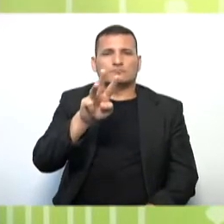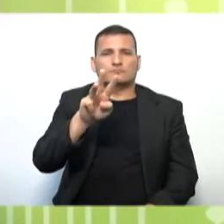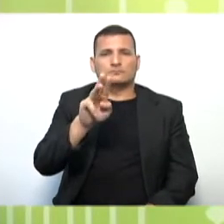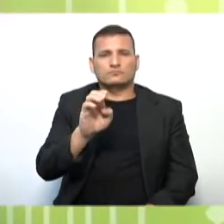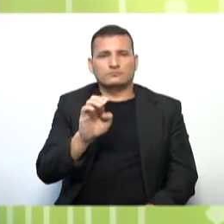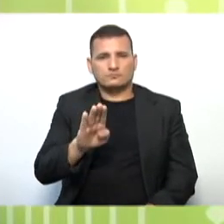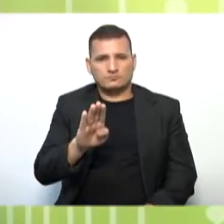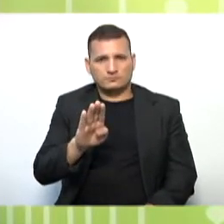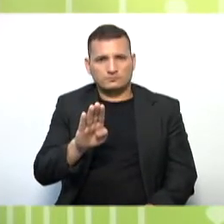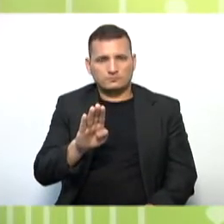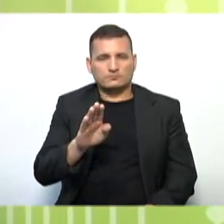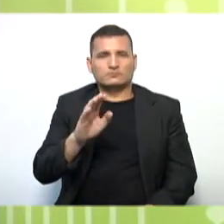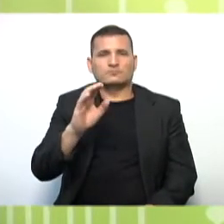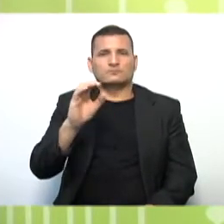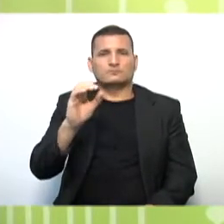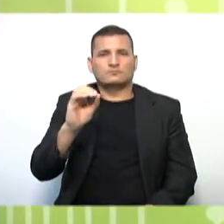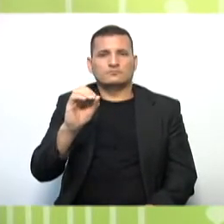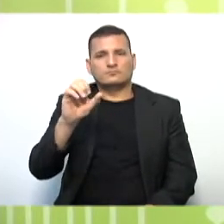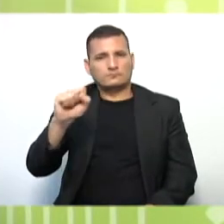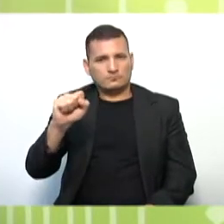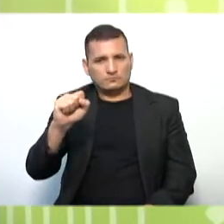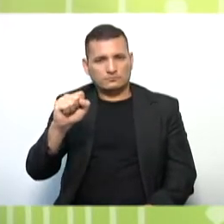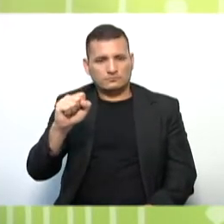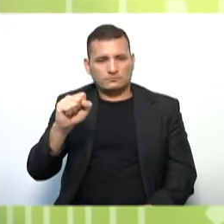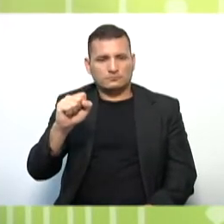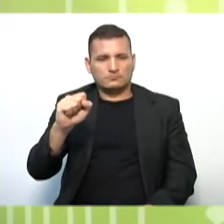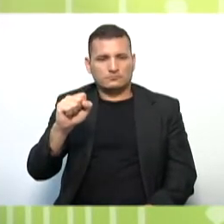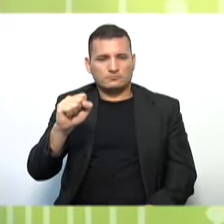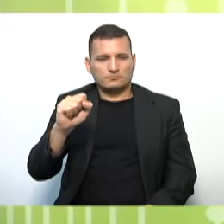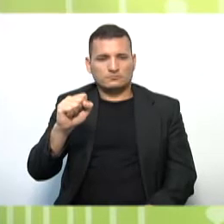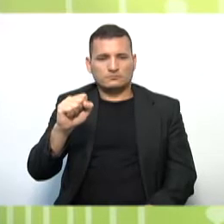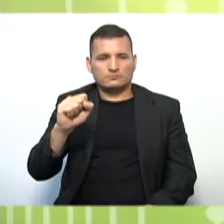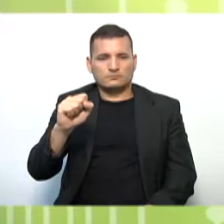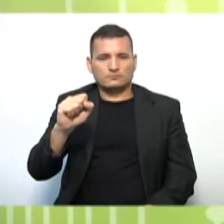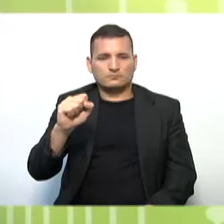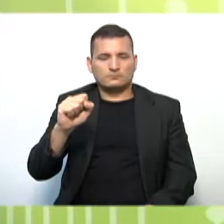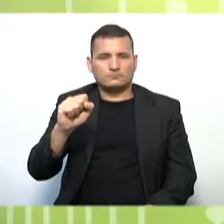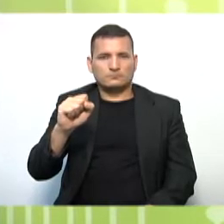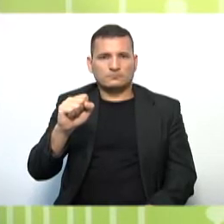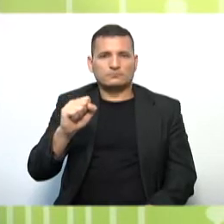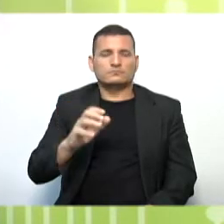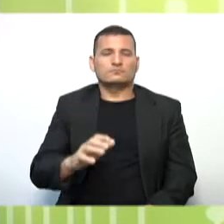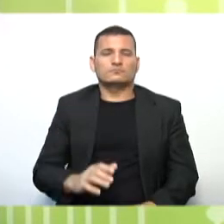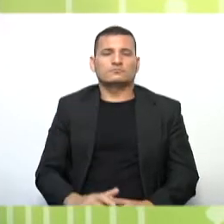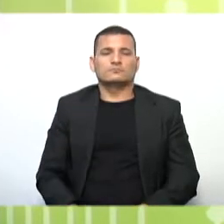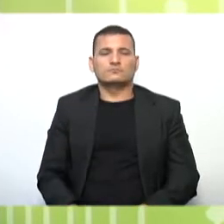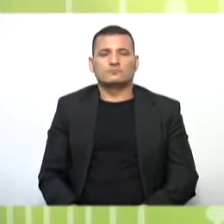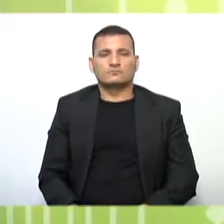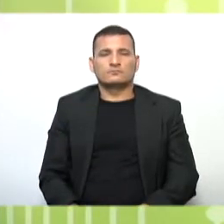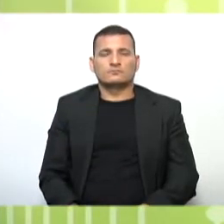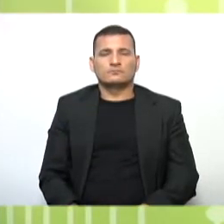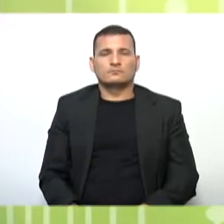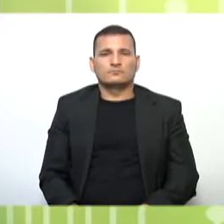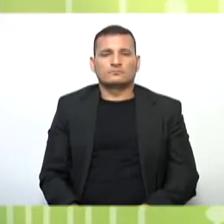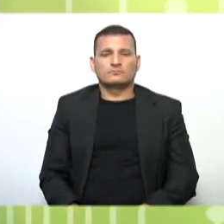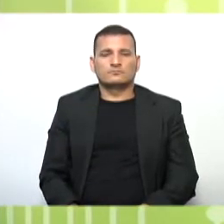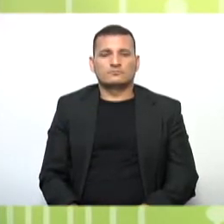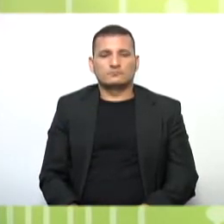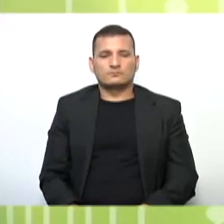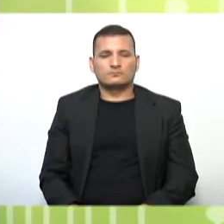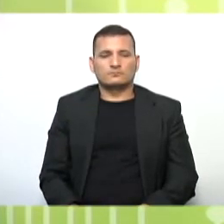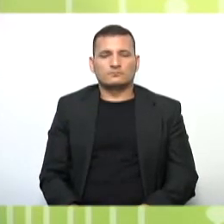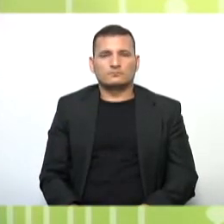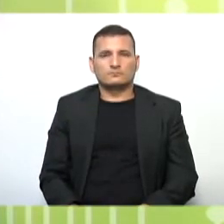de web mesmo, como navegação web, e OS de Operating System, que é sistema operacional em inglês.